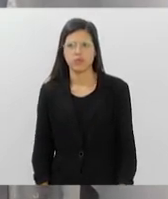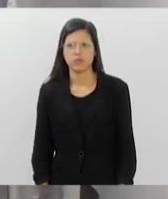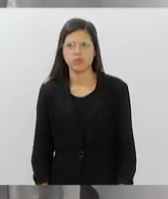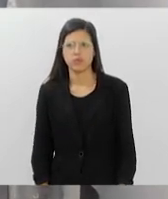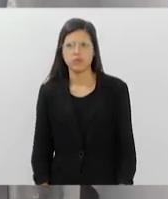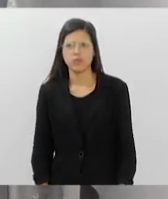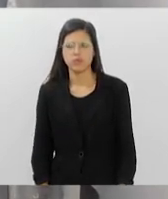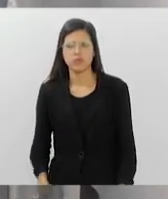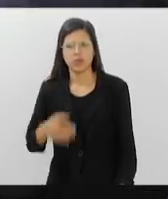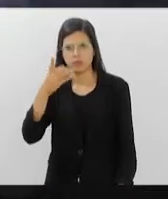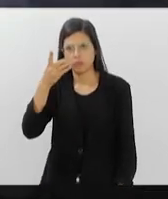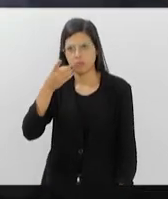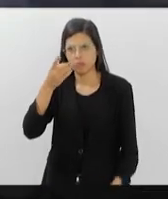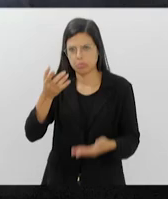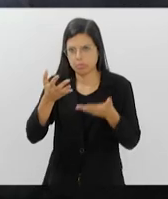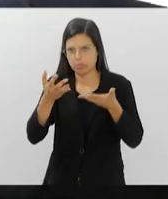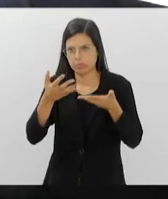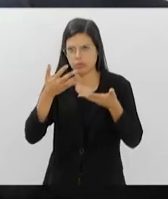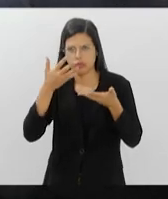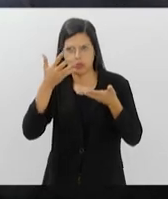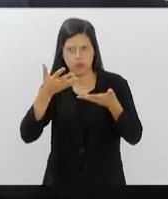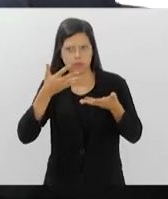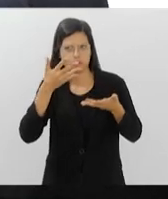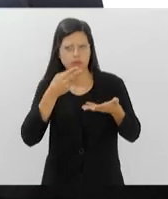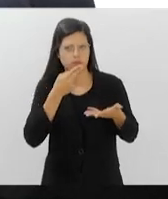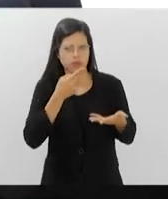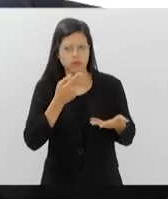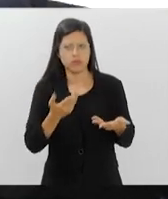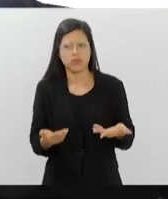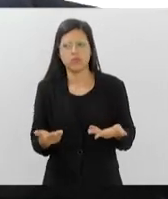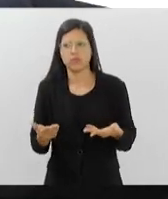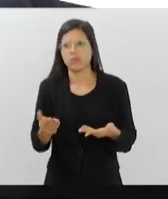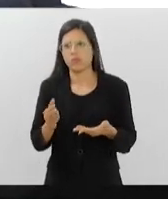Algum deputado quer fazer uso da palavra? Não havendo quem queira